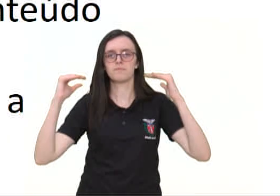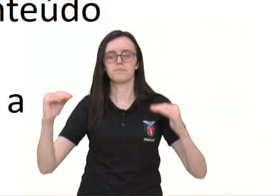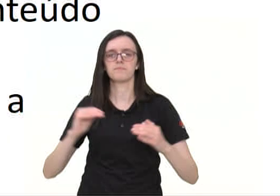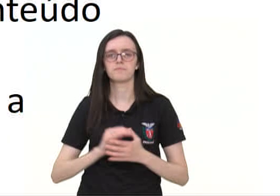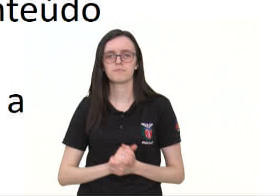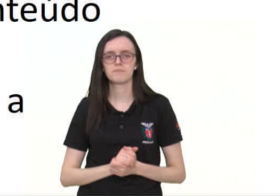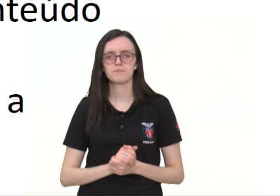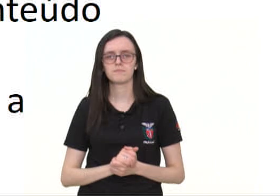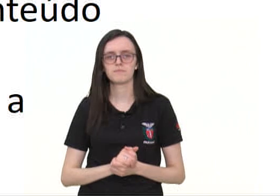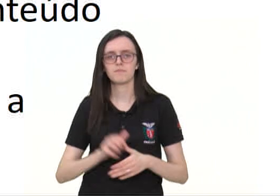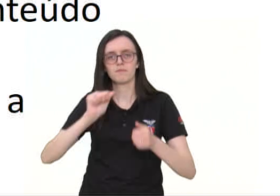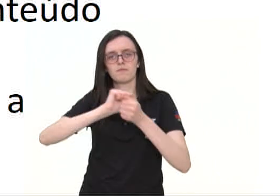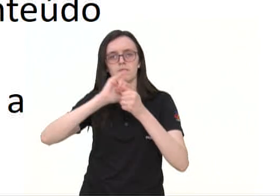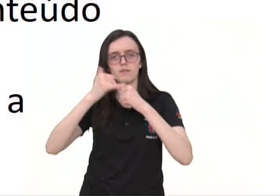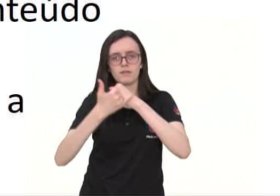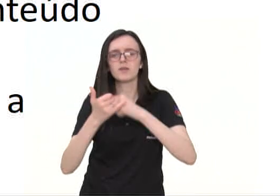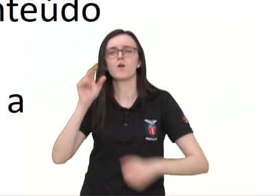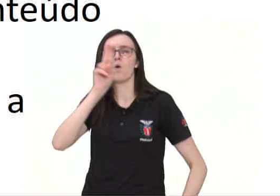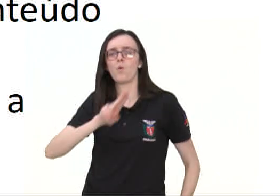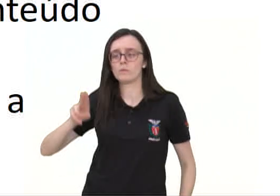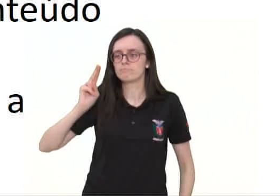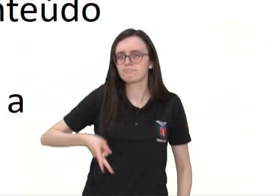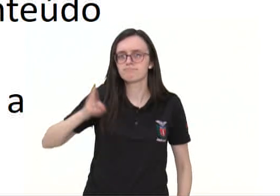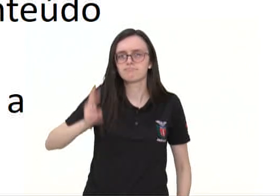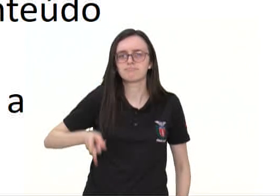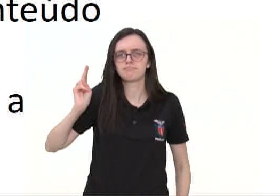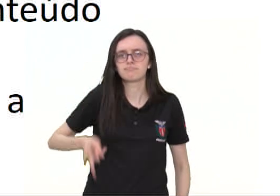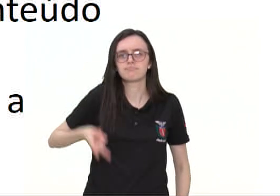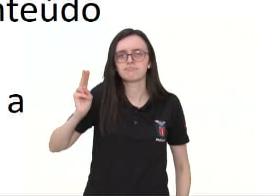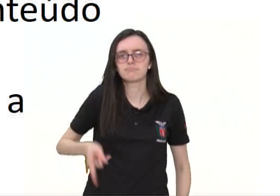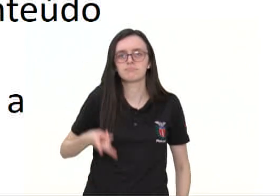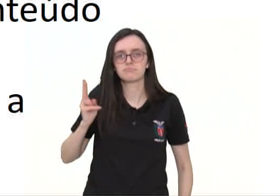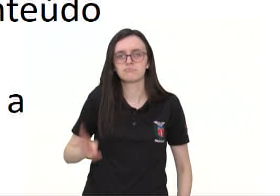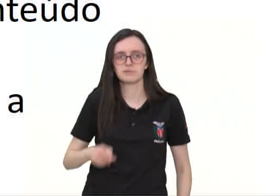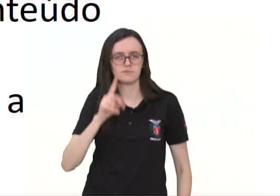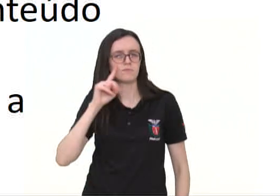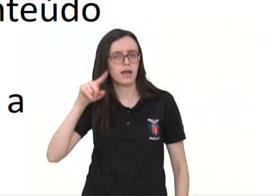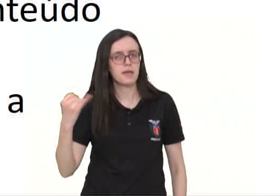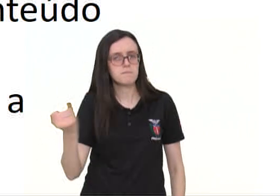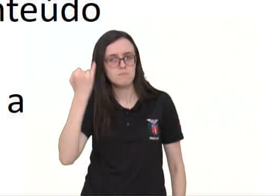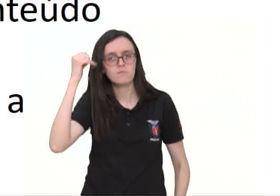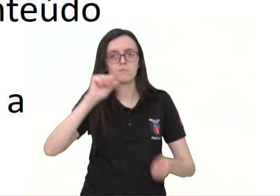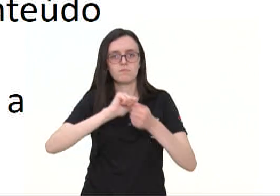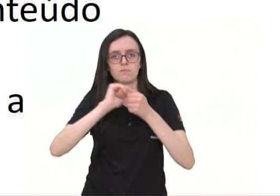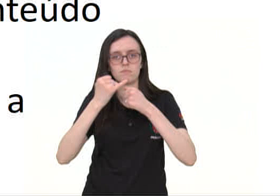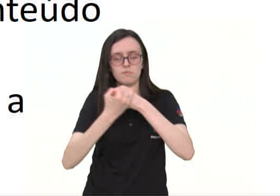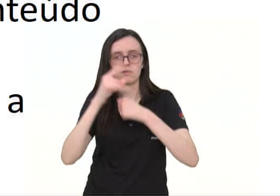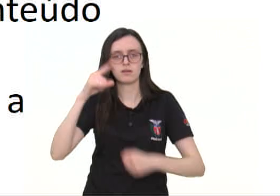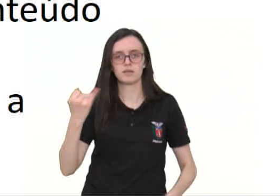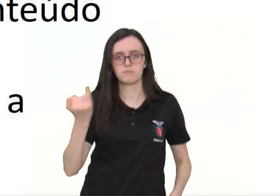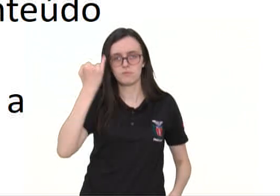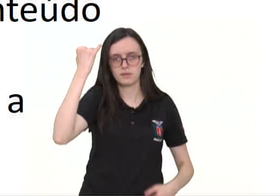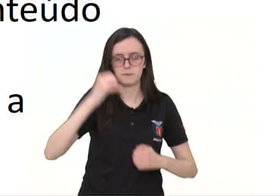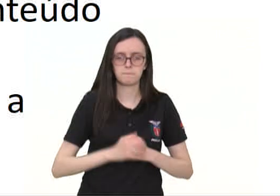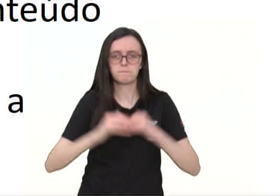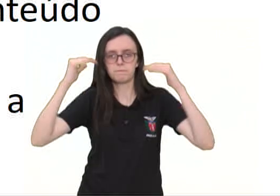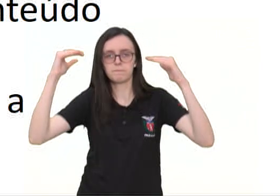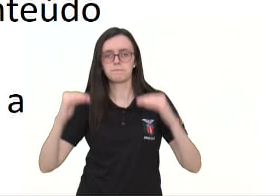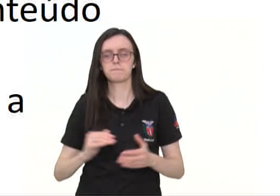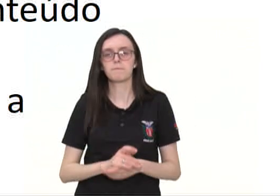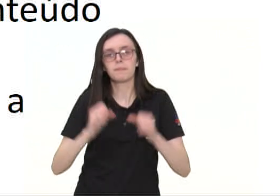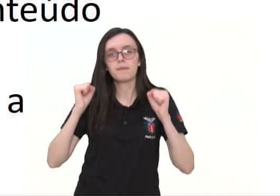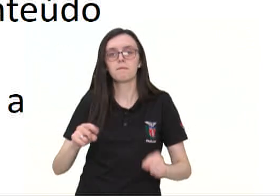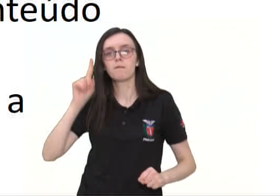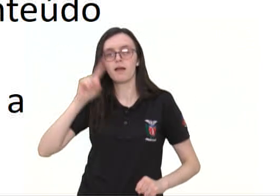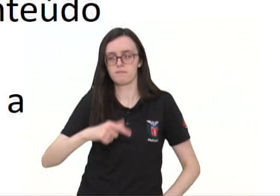Usa adjetivos com frequência. Isso aqui é muito importante, né? A questão da adjetivação. Pode ser escrito